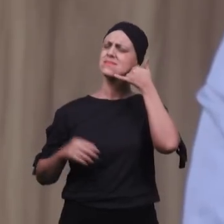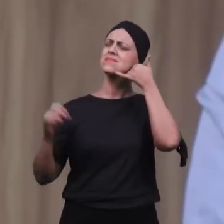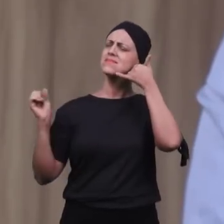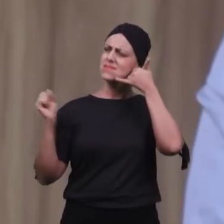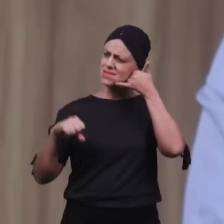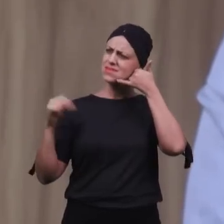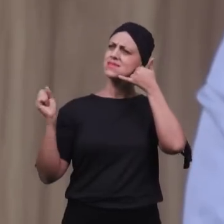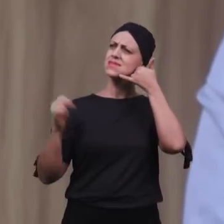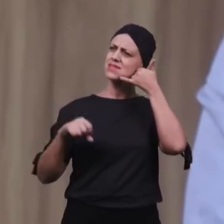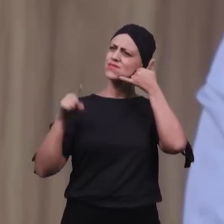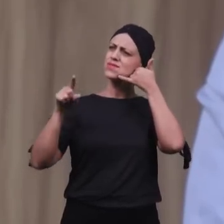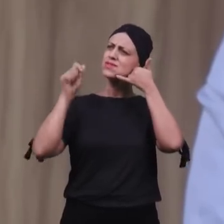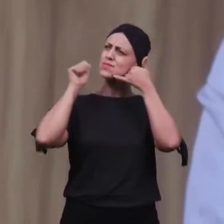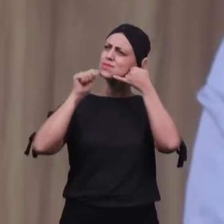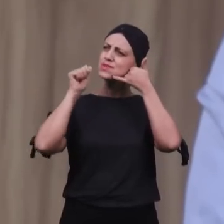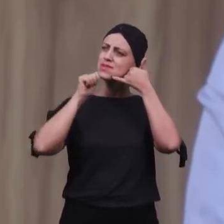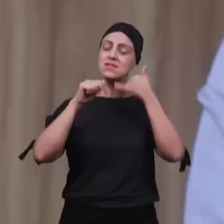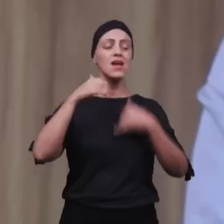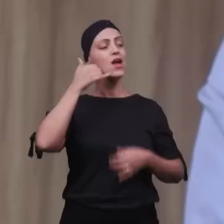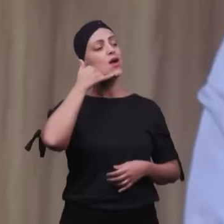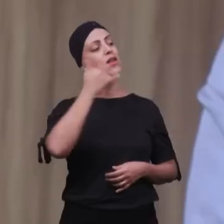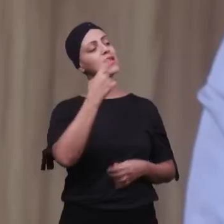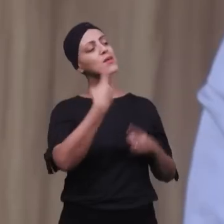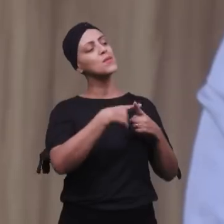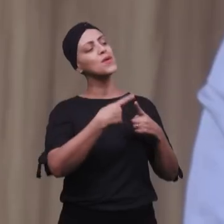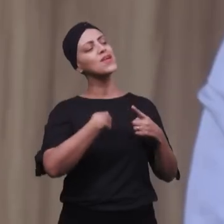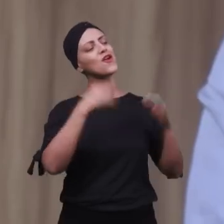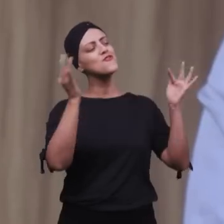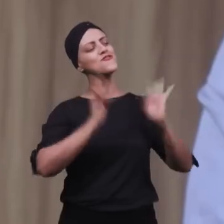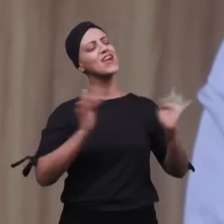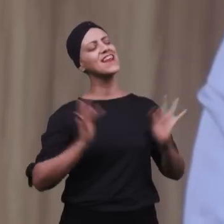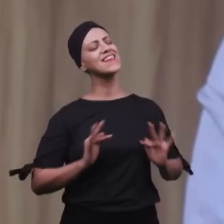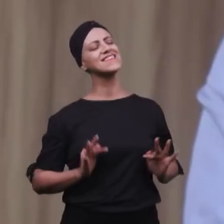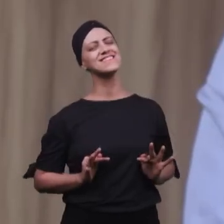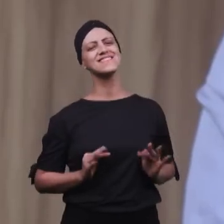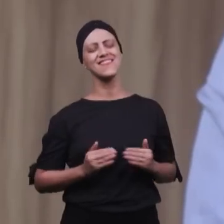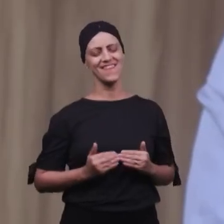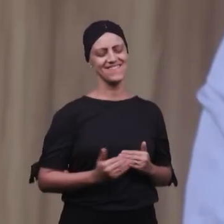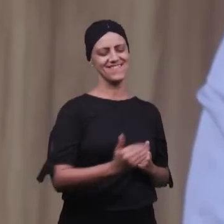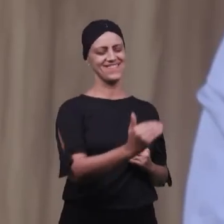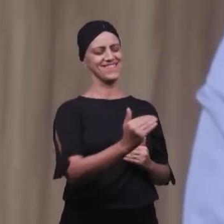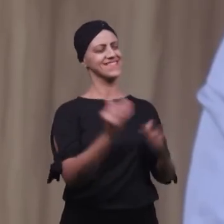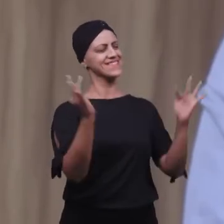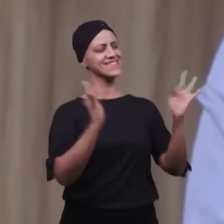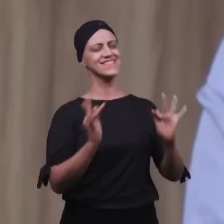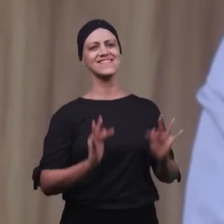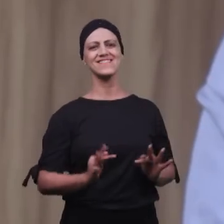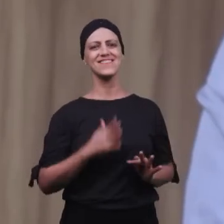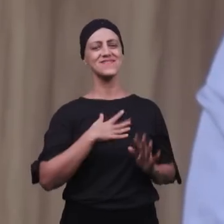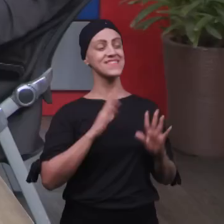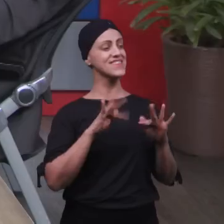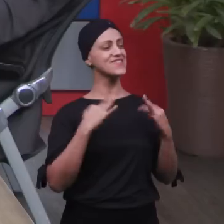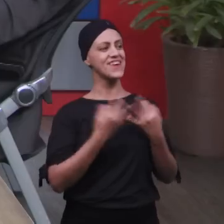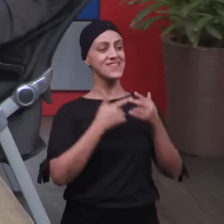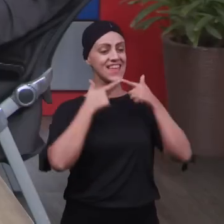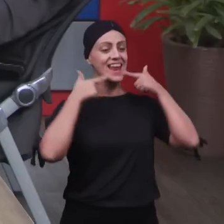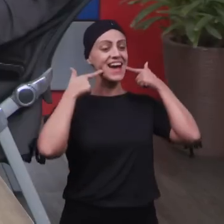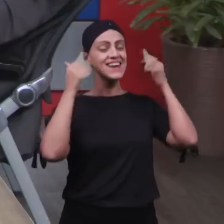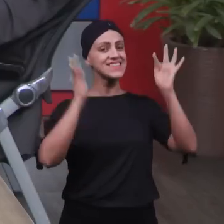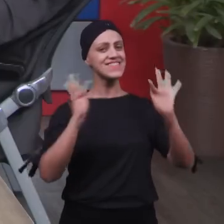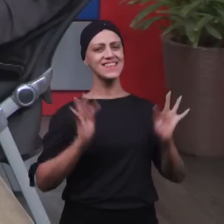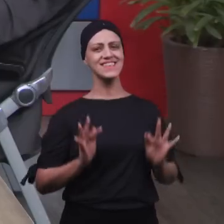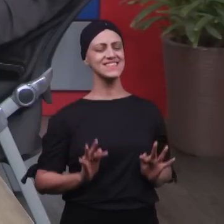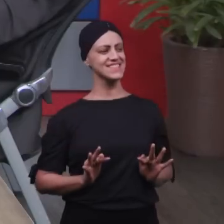aquela menina, sim, eu estou ligando para dizer como estou feliz a partir daquele dia. Que maravilha. Como que minha família está feliz. Que